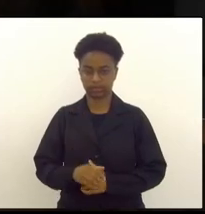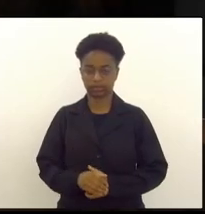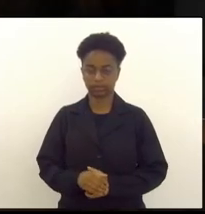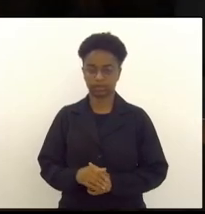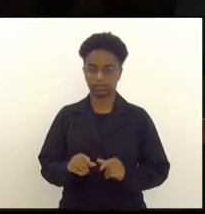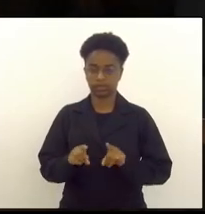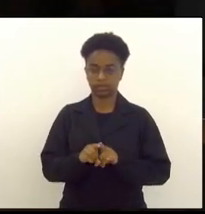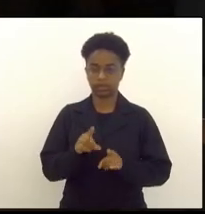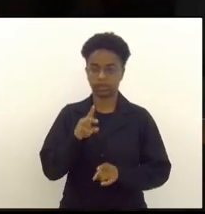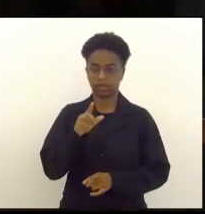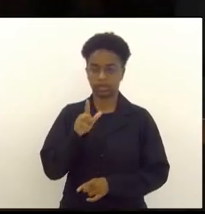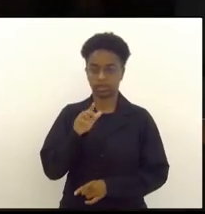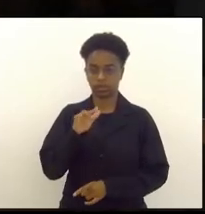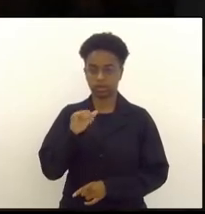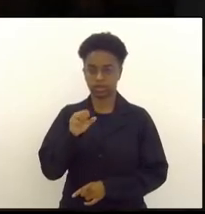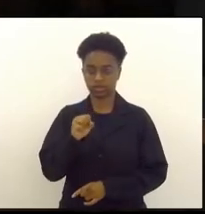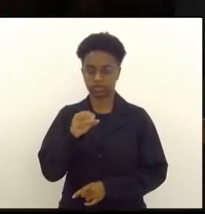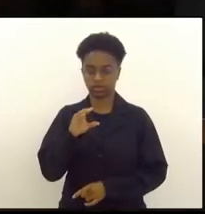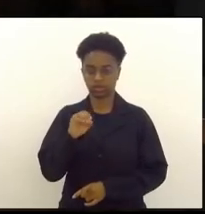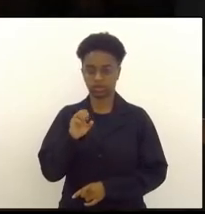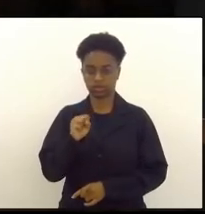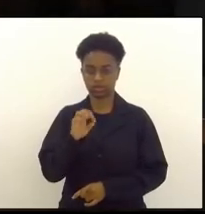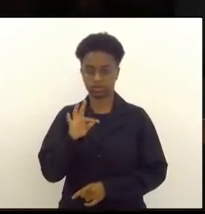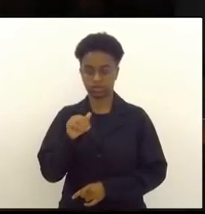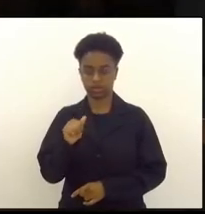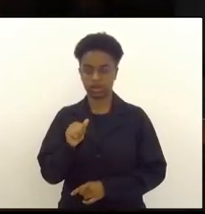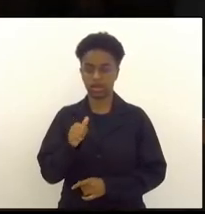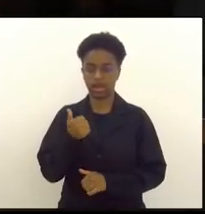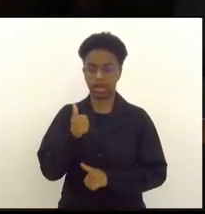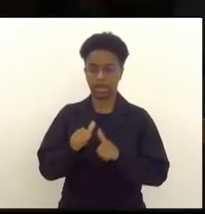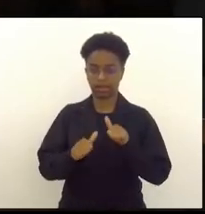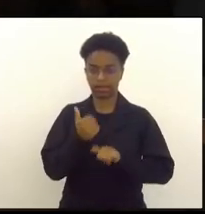Doutor Luiz Costa, analista ambiental do IBAMA.